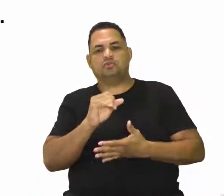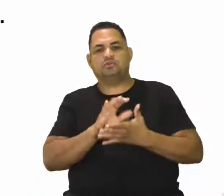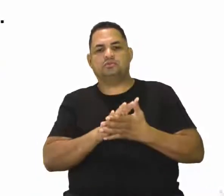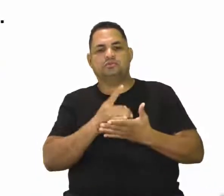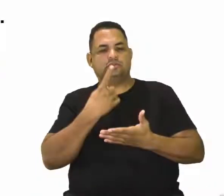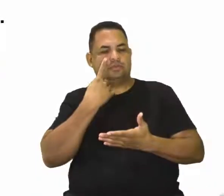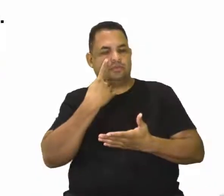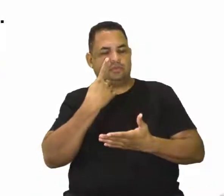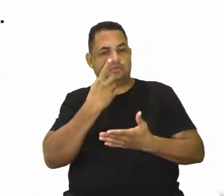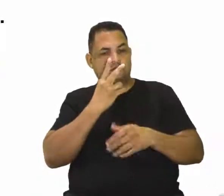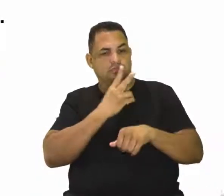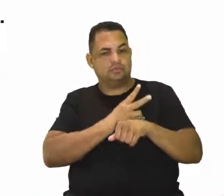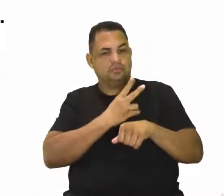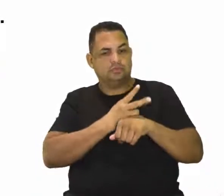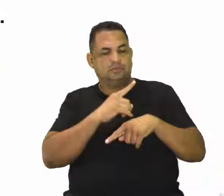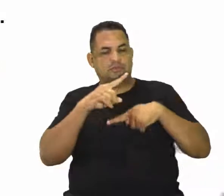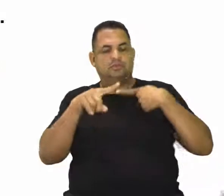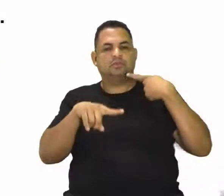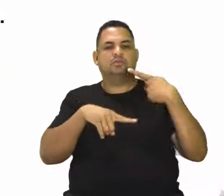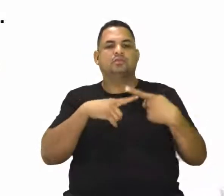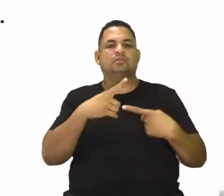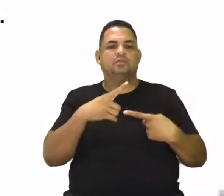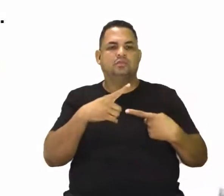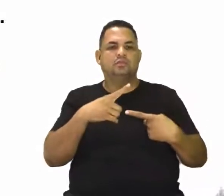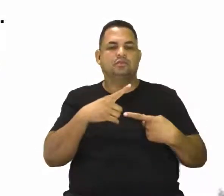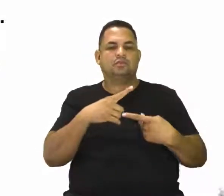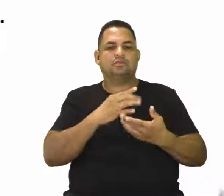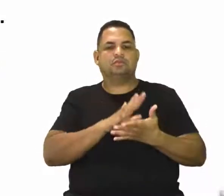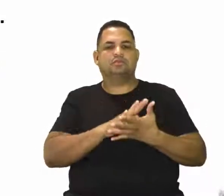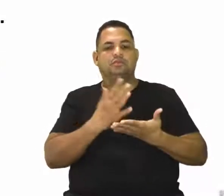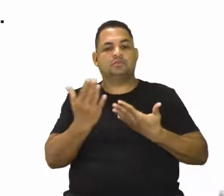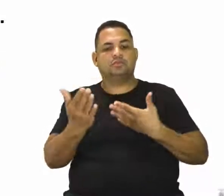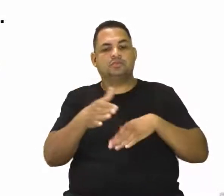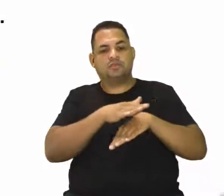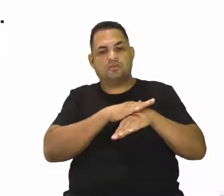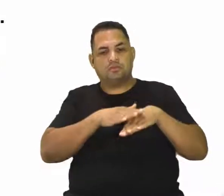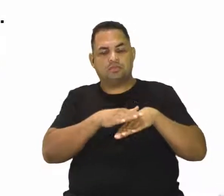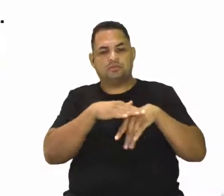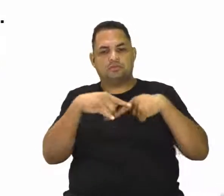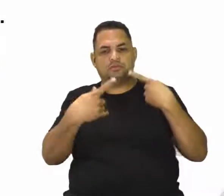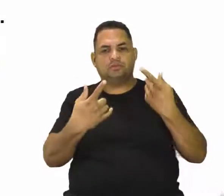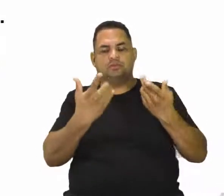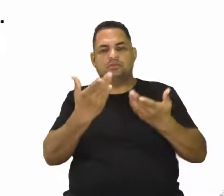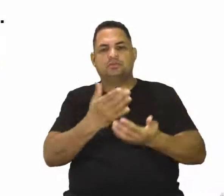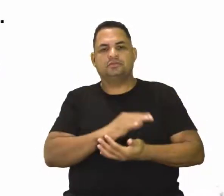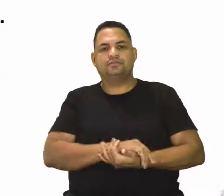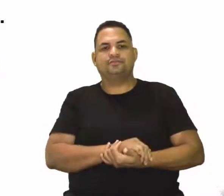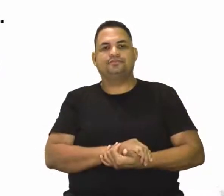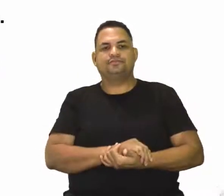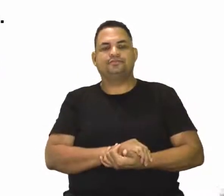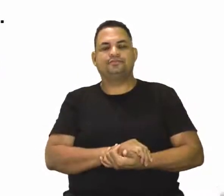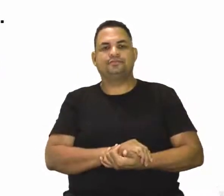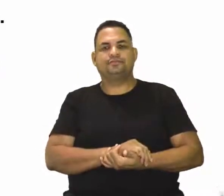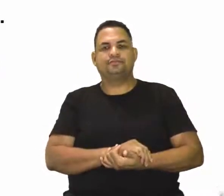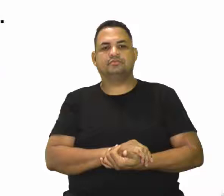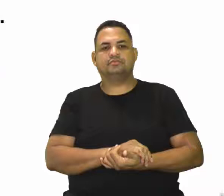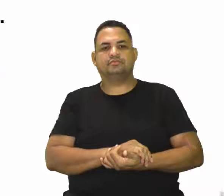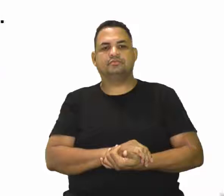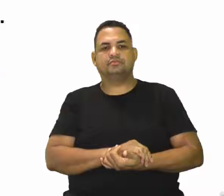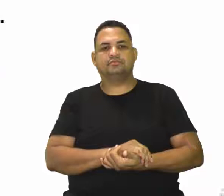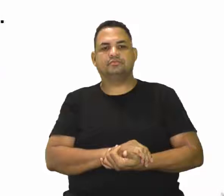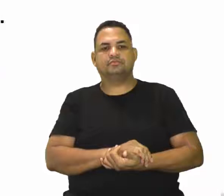dar uma assistida, para depois trocar ideia com a gente. O link está aí. Por